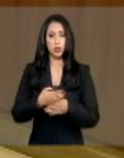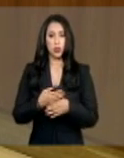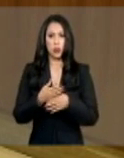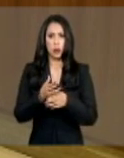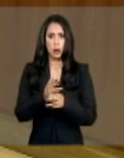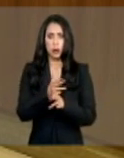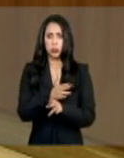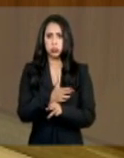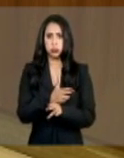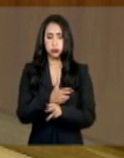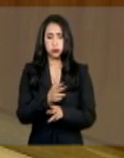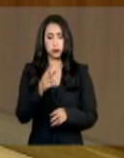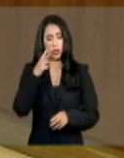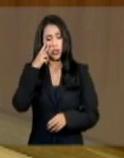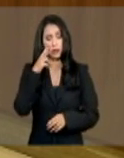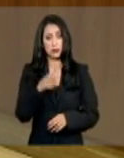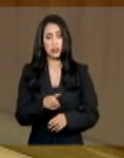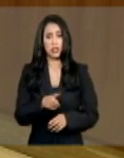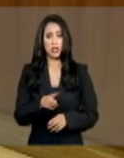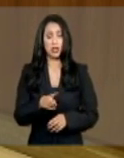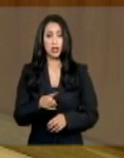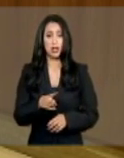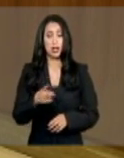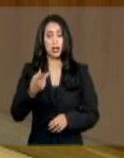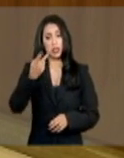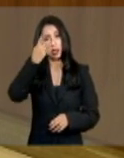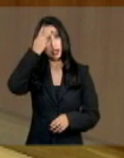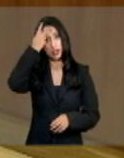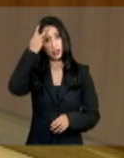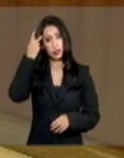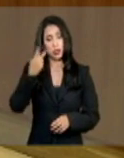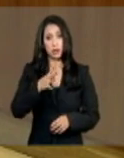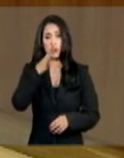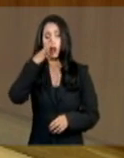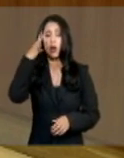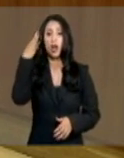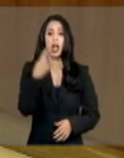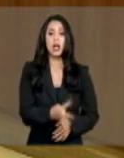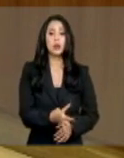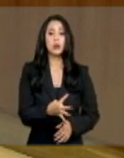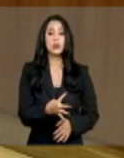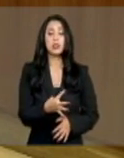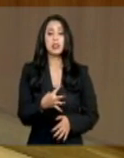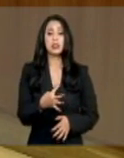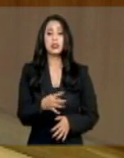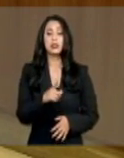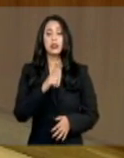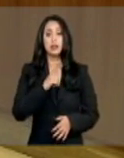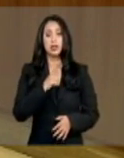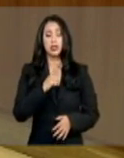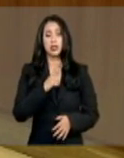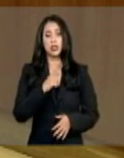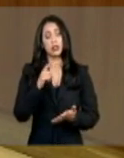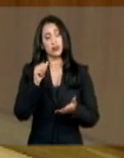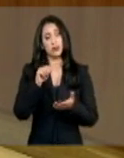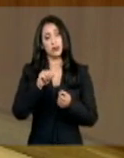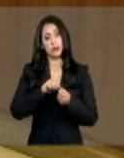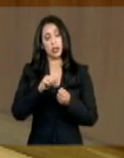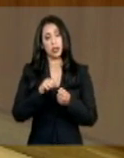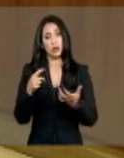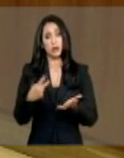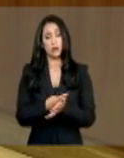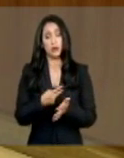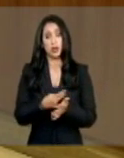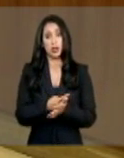os que forem acusados de terem causado algum dano ao